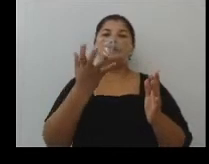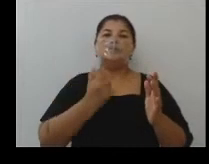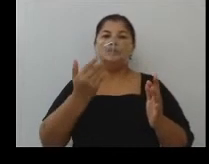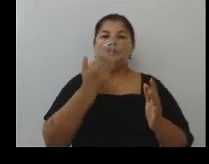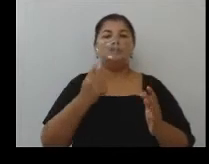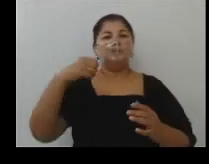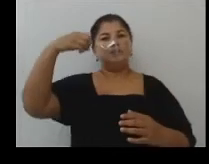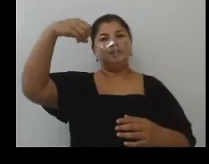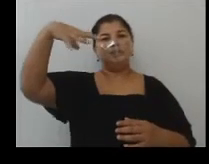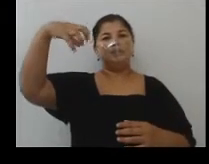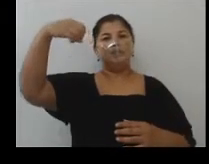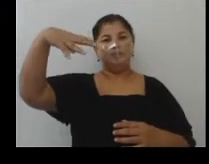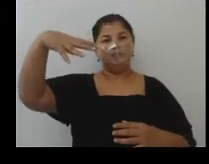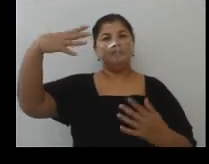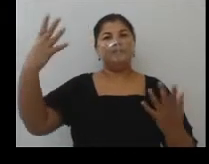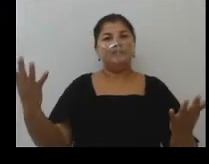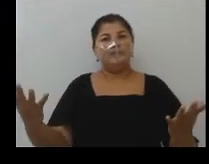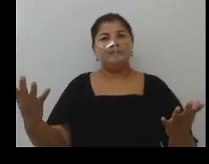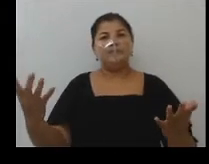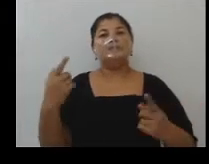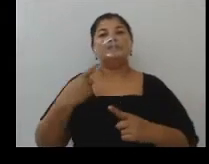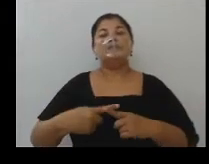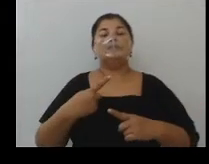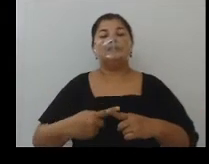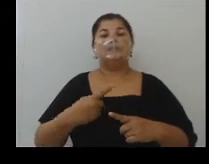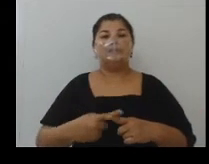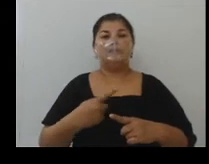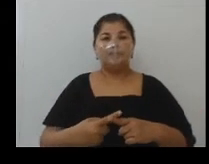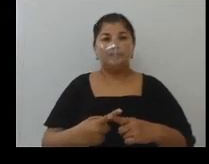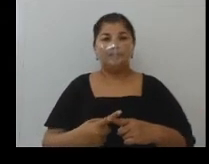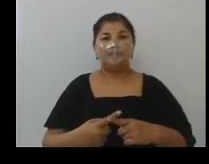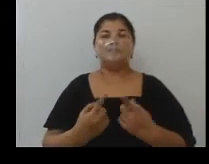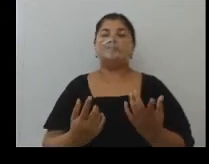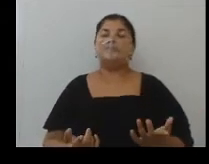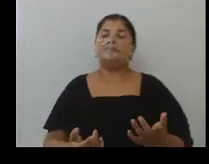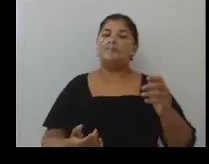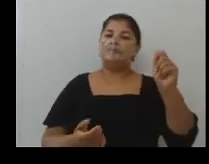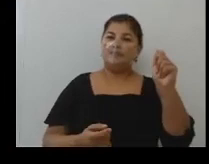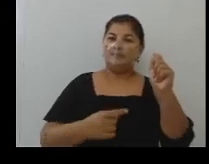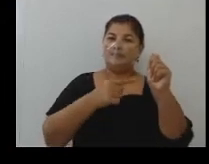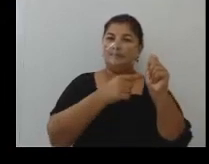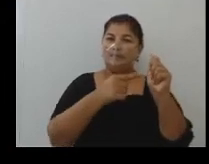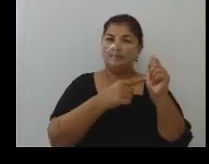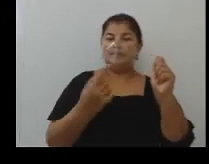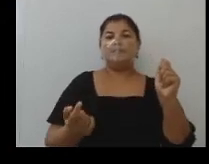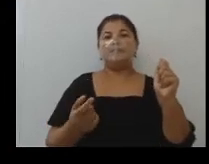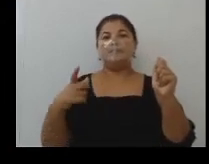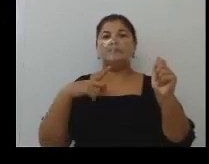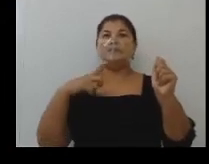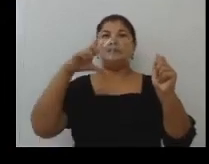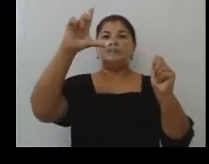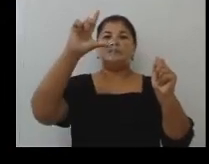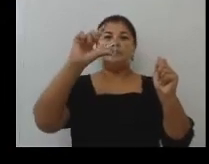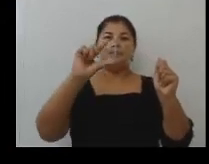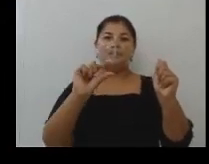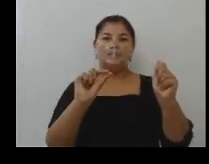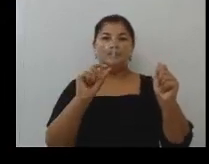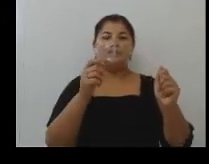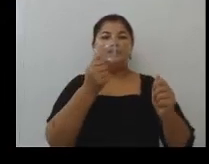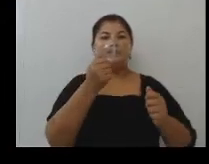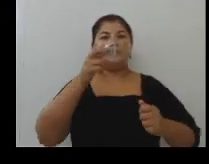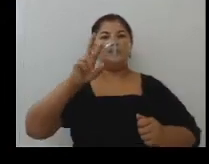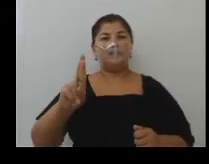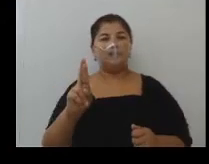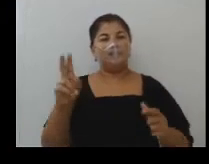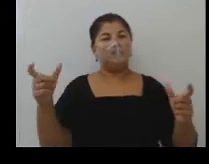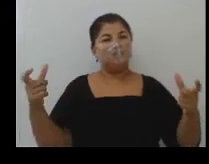quê? Aí vamos lá, pensa aí comigo. Letra A. Porque diminui a umidade do ar dentro do cômodo.